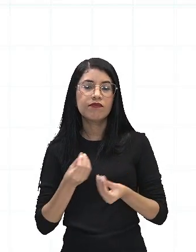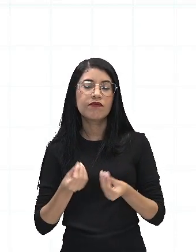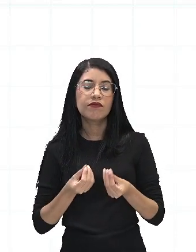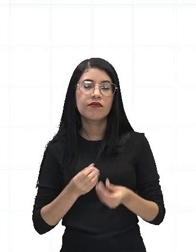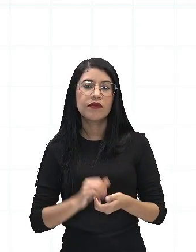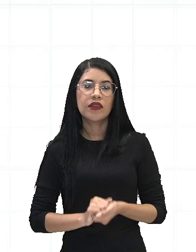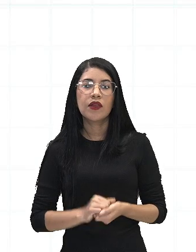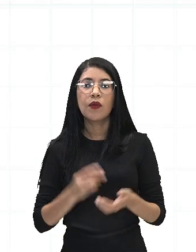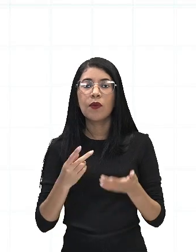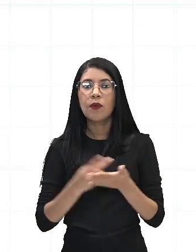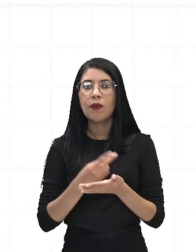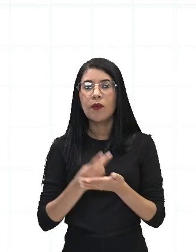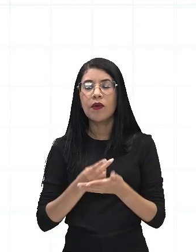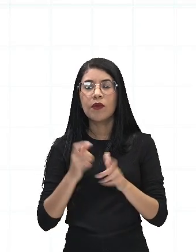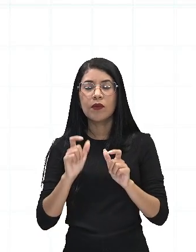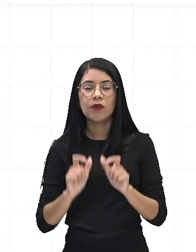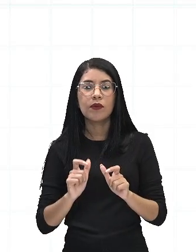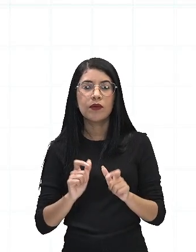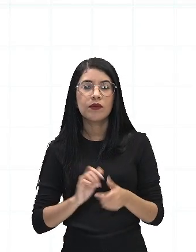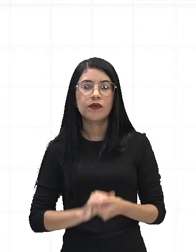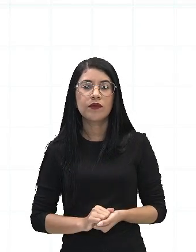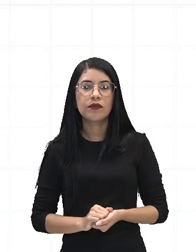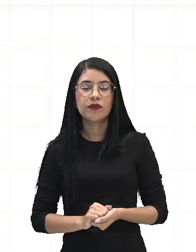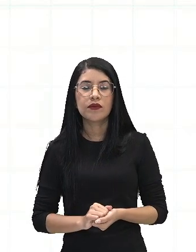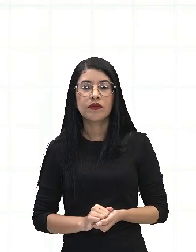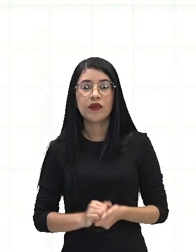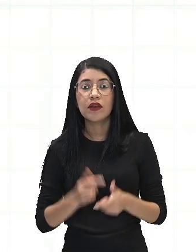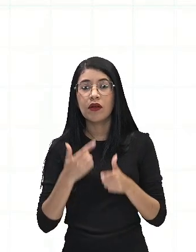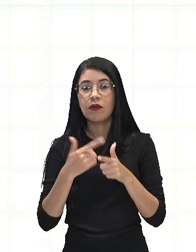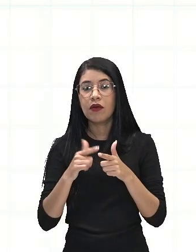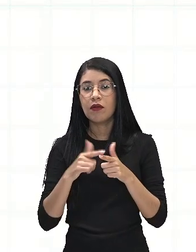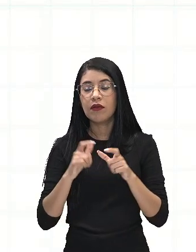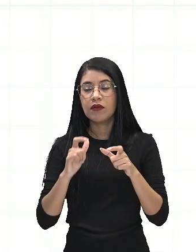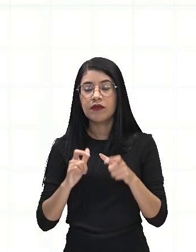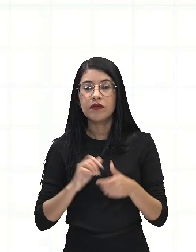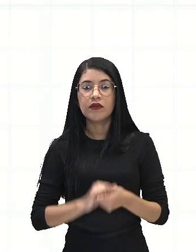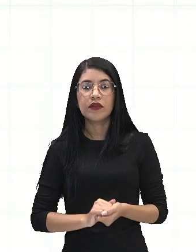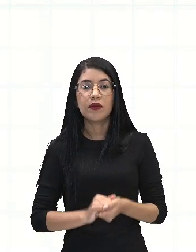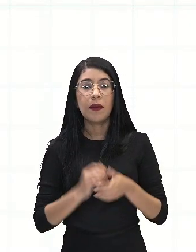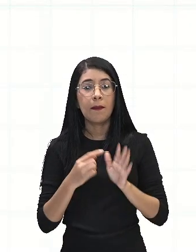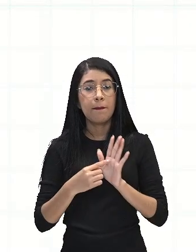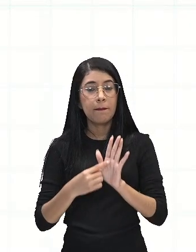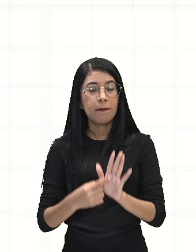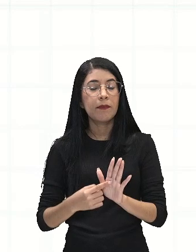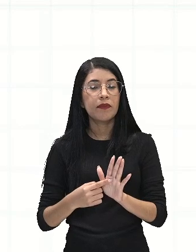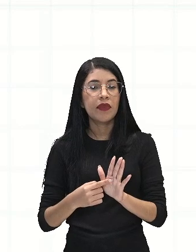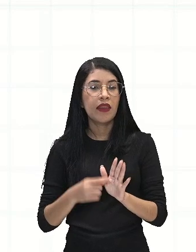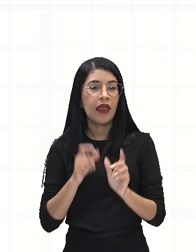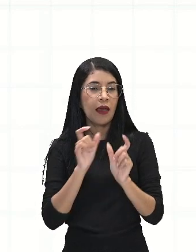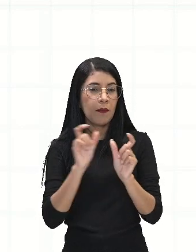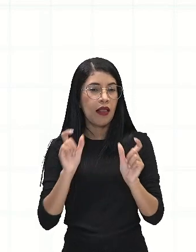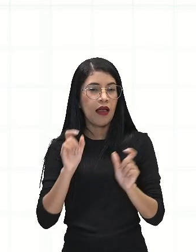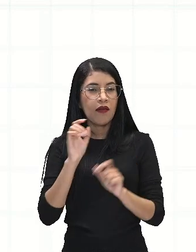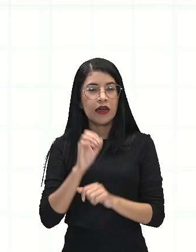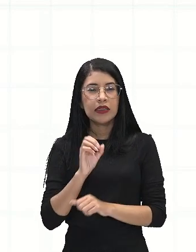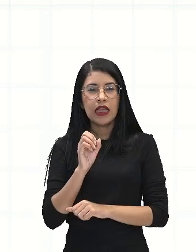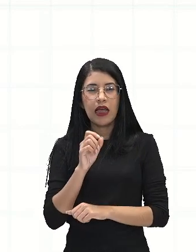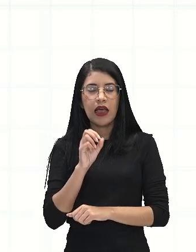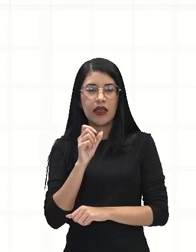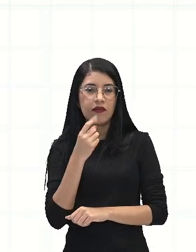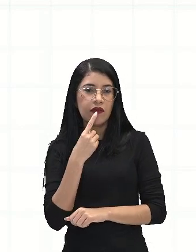onde está esse problema? Então, observem aqui as palavras destacadas. Percebam que nós temos o